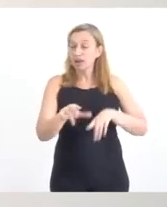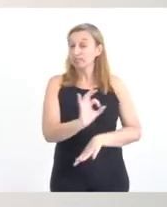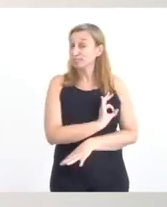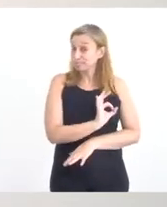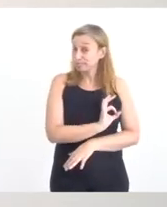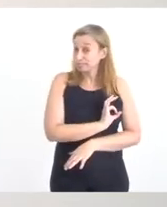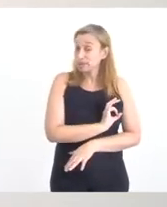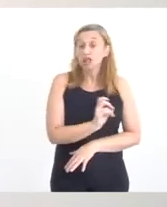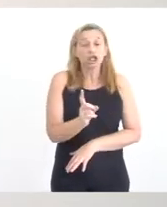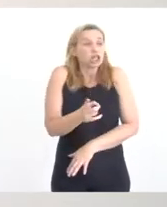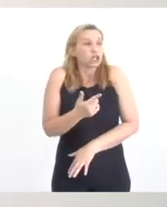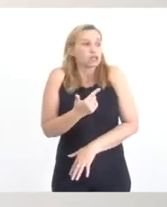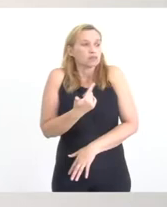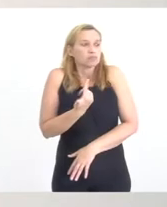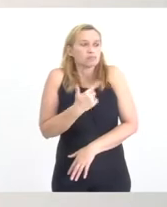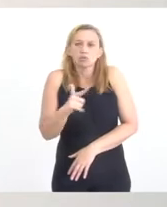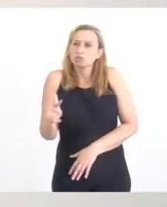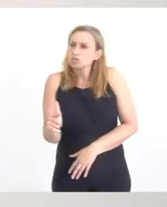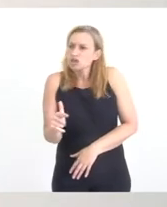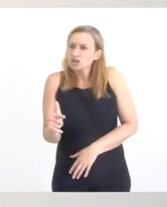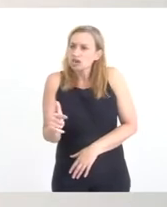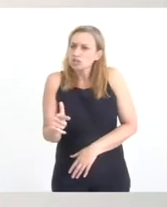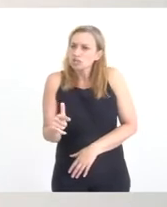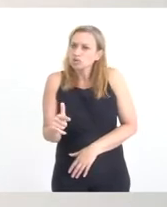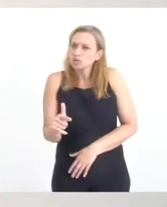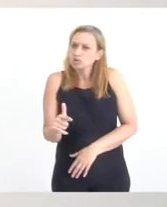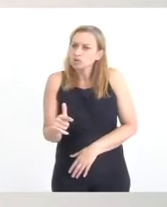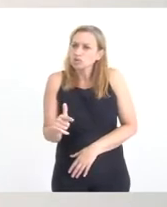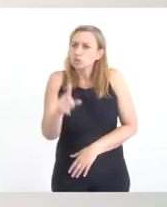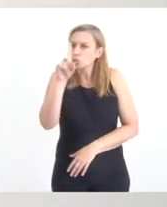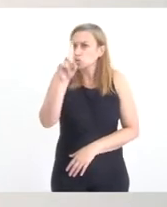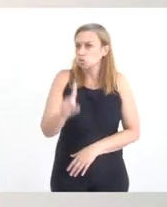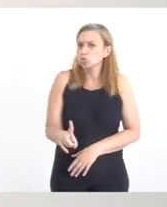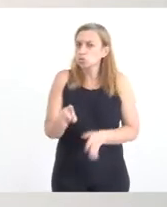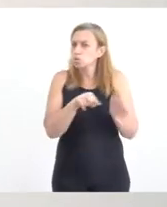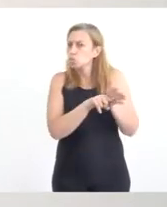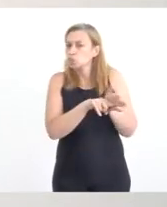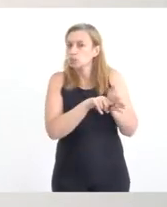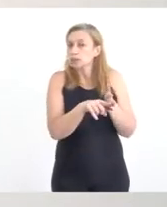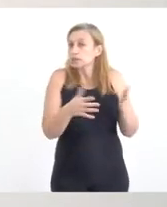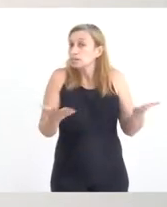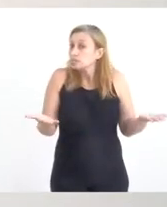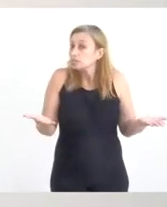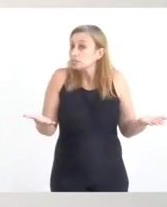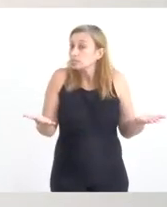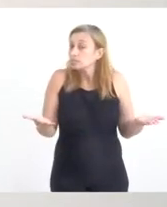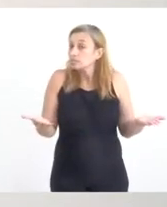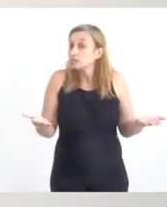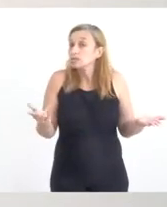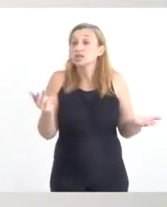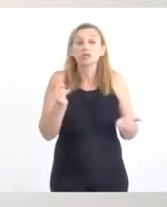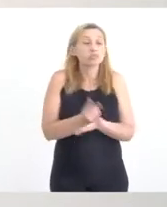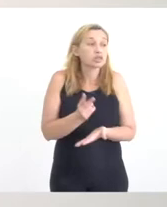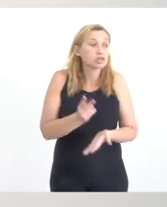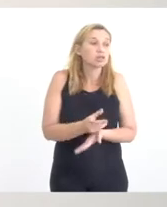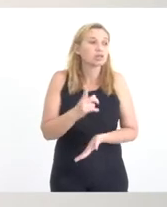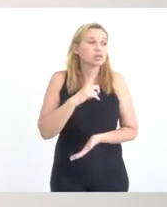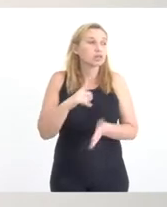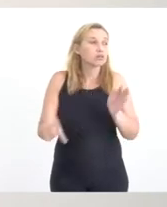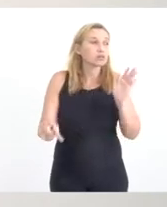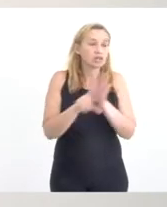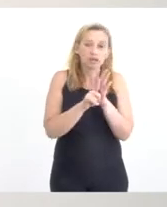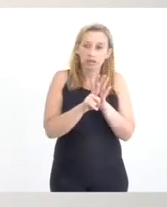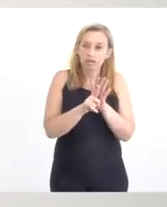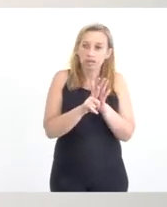sociais e nós não temos sequer o direito da investigação e ainda que tenhamos uma